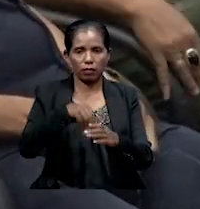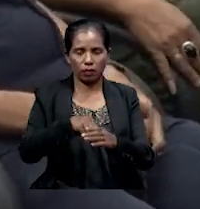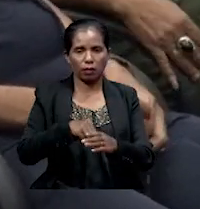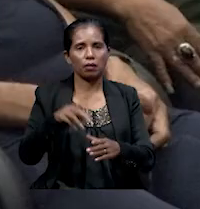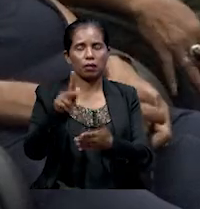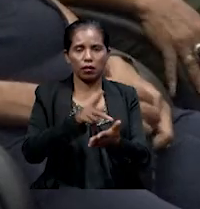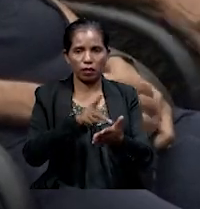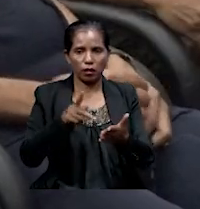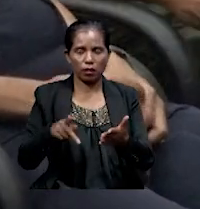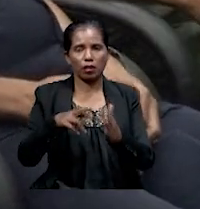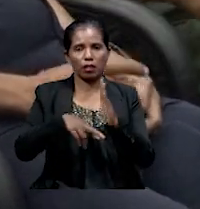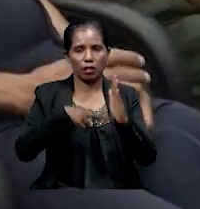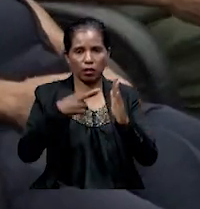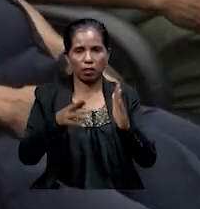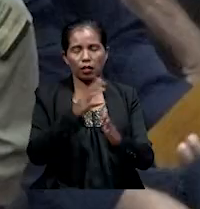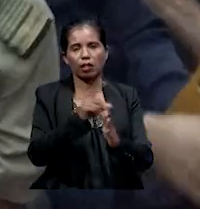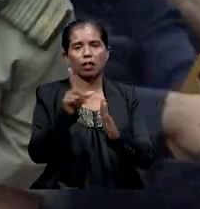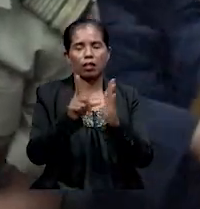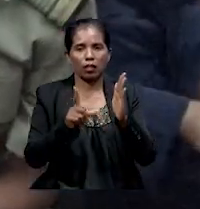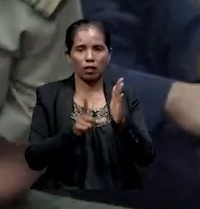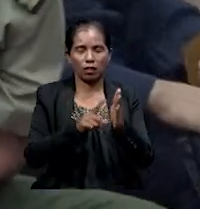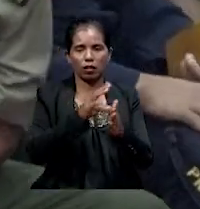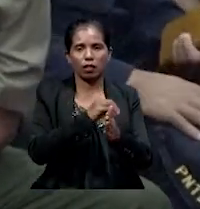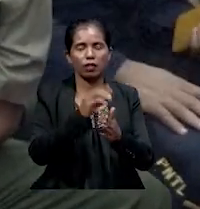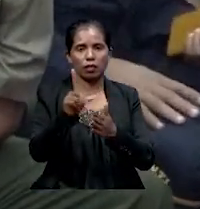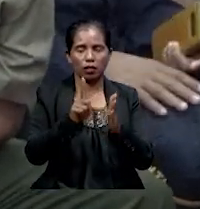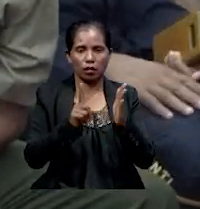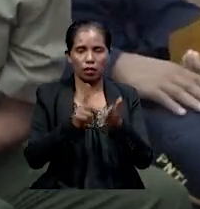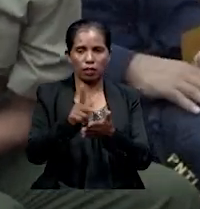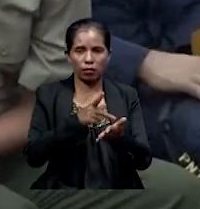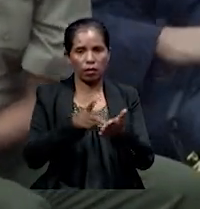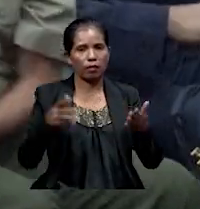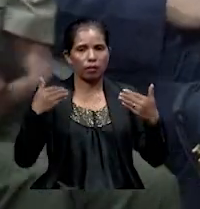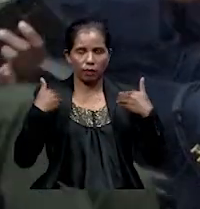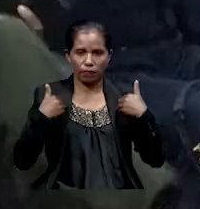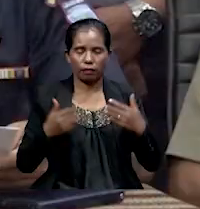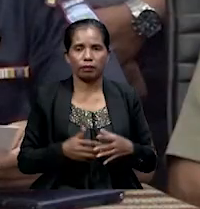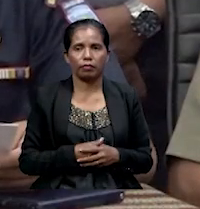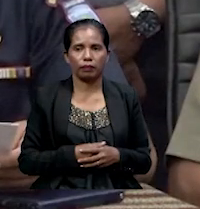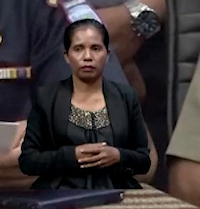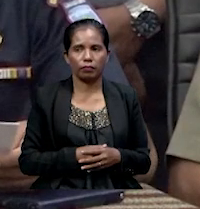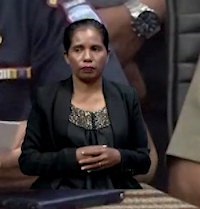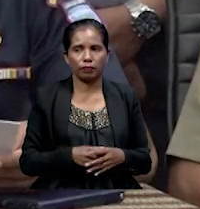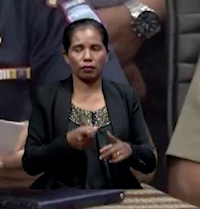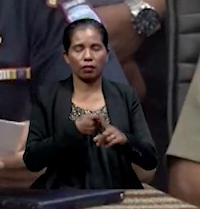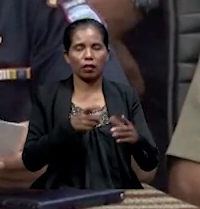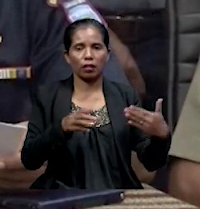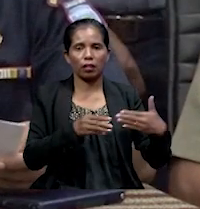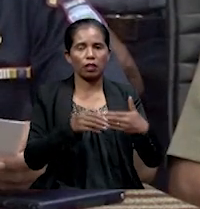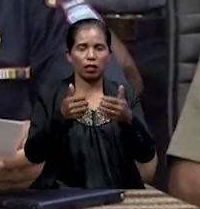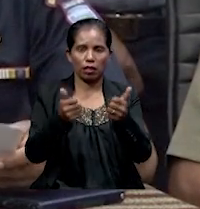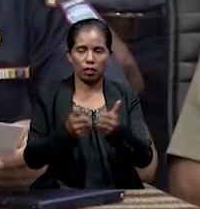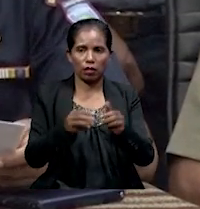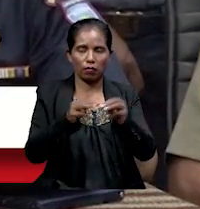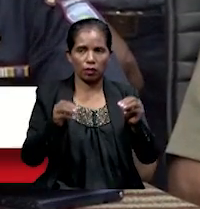criminal, se regulariza lei disciplinar do lei criminal, nebe maquiha. Ligo-se, líder artes marciais,